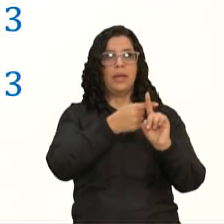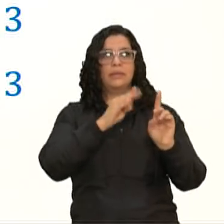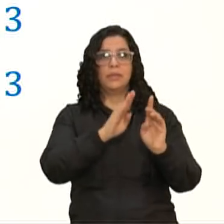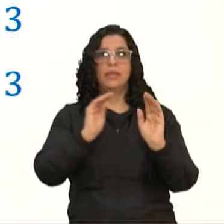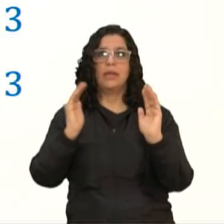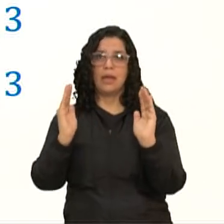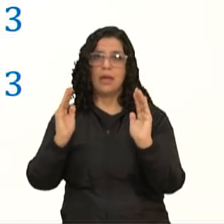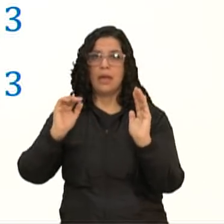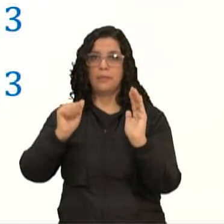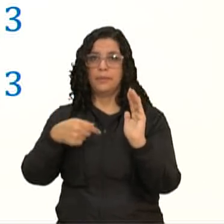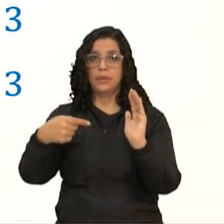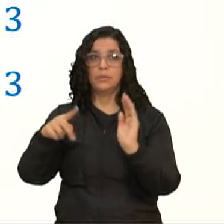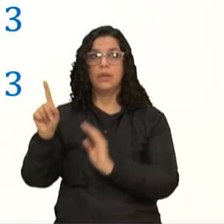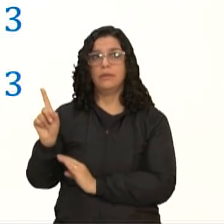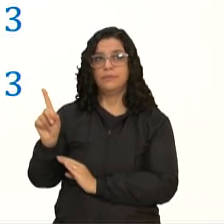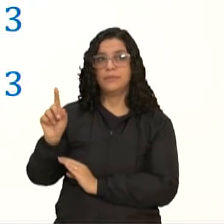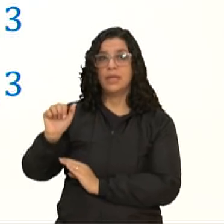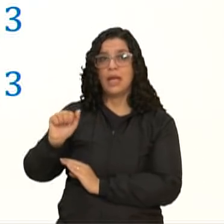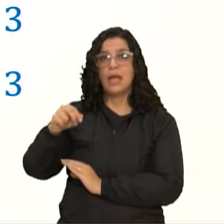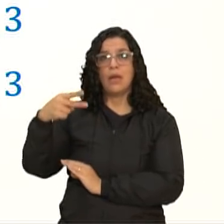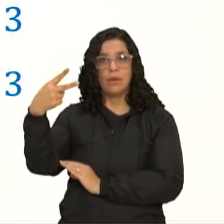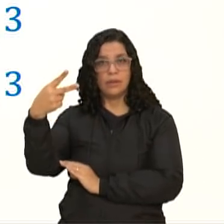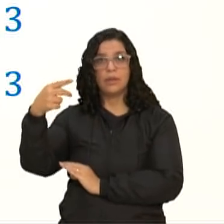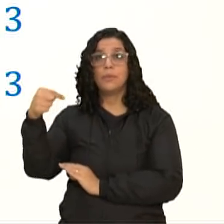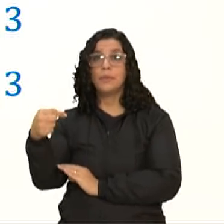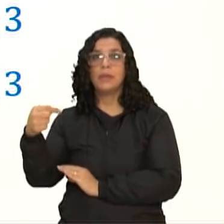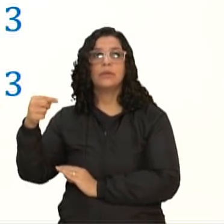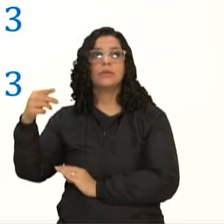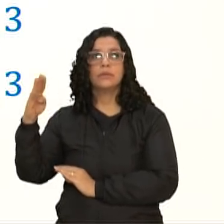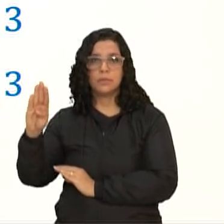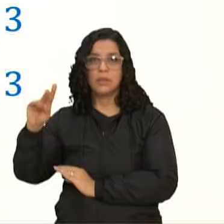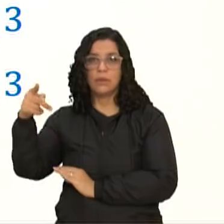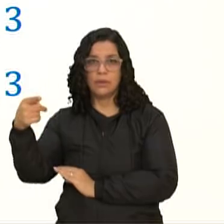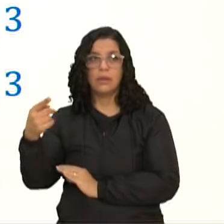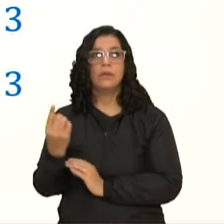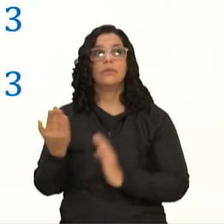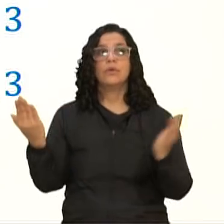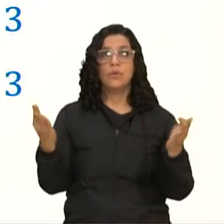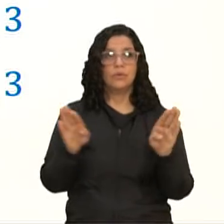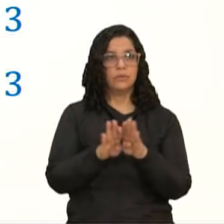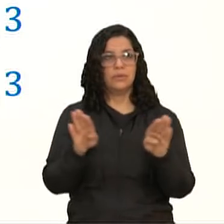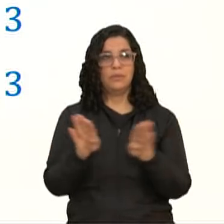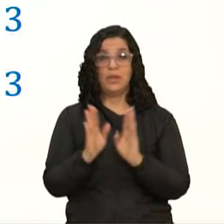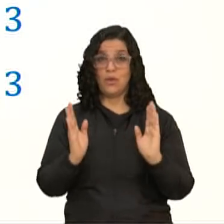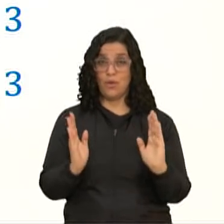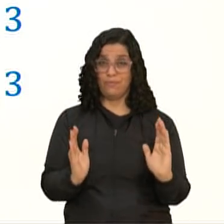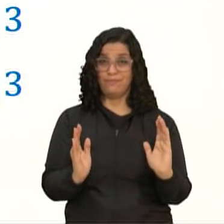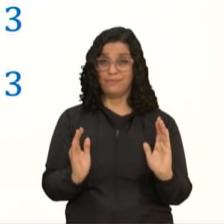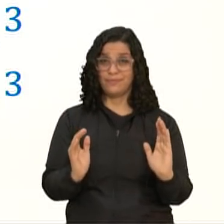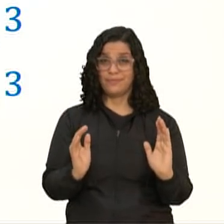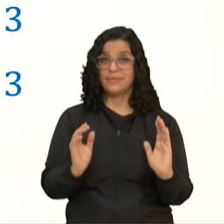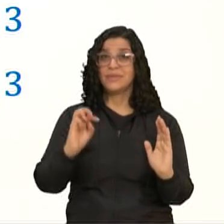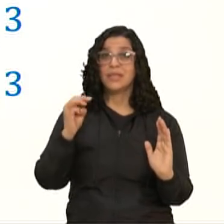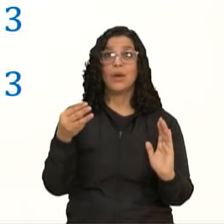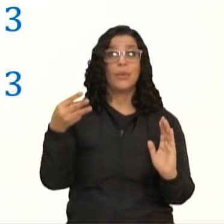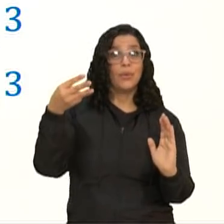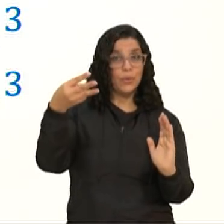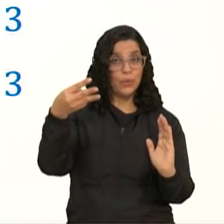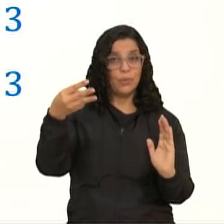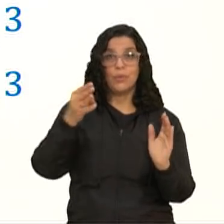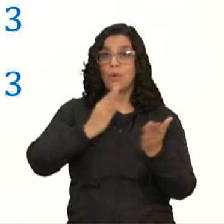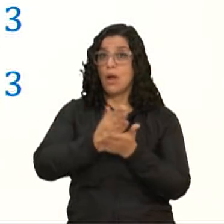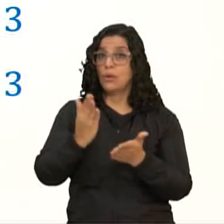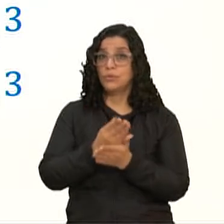ao quadrado, menos o segundo ao quadrado. E um que hoje a gente vai usar bastante, muita gente às vezes não